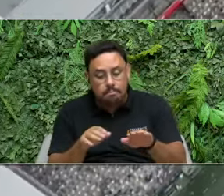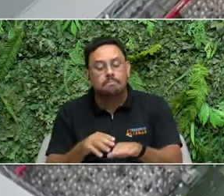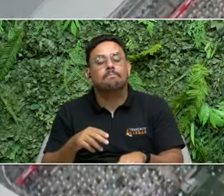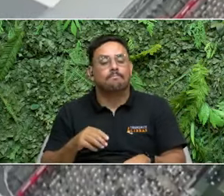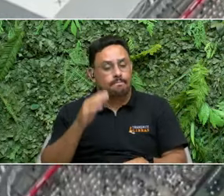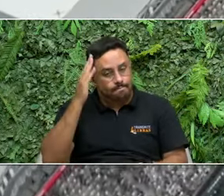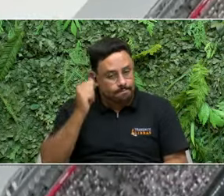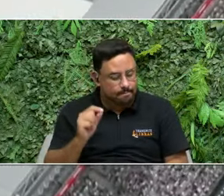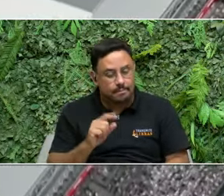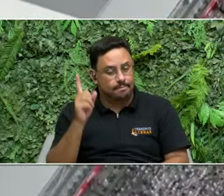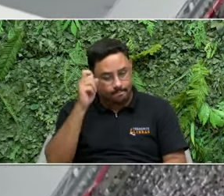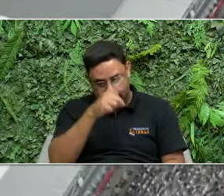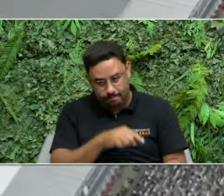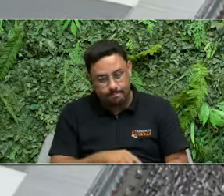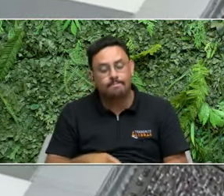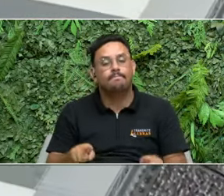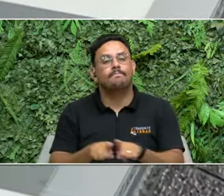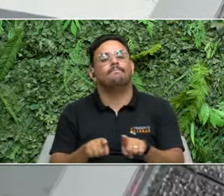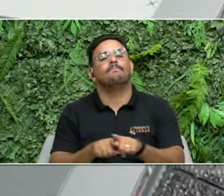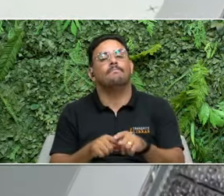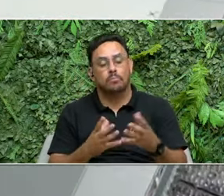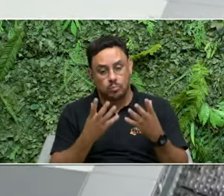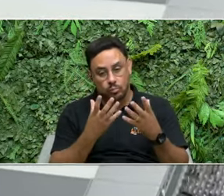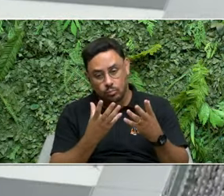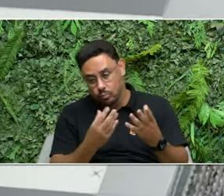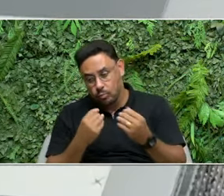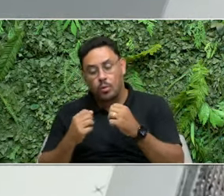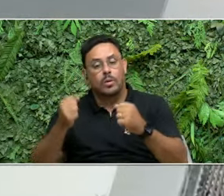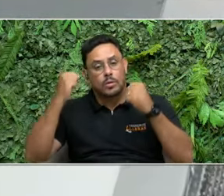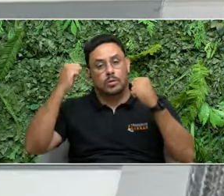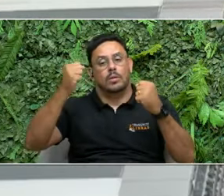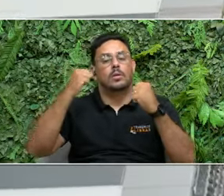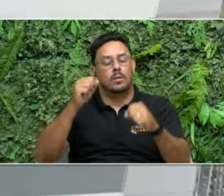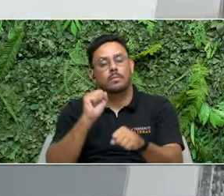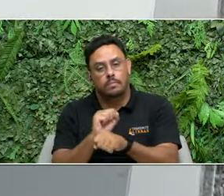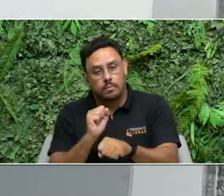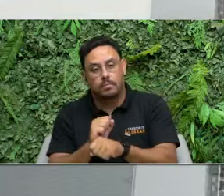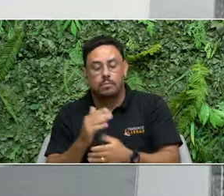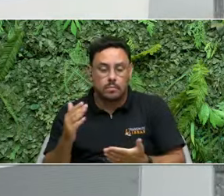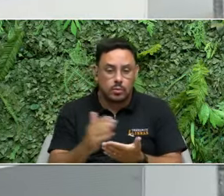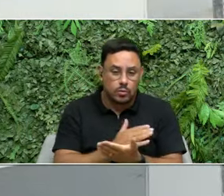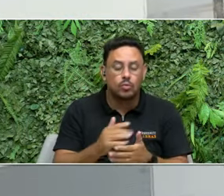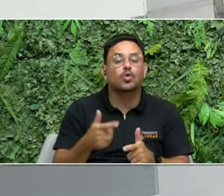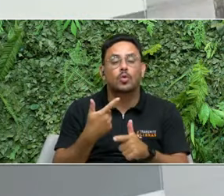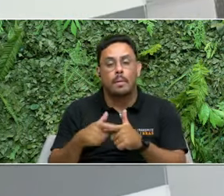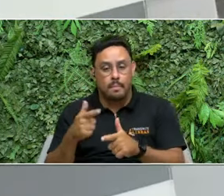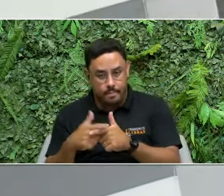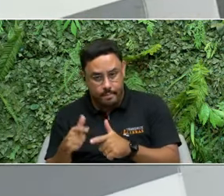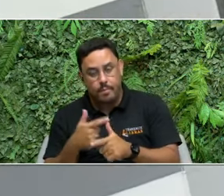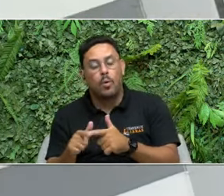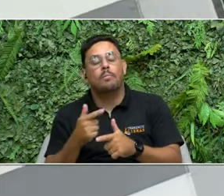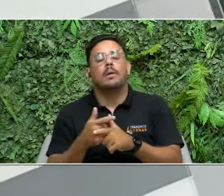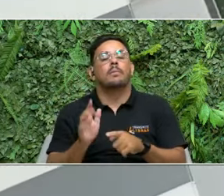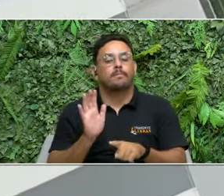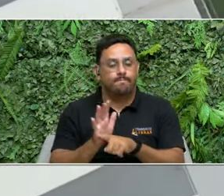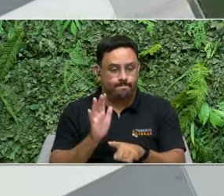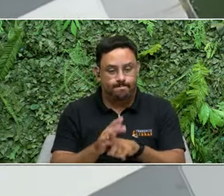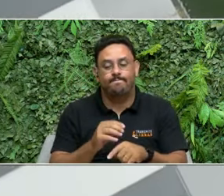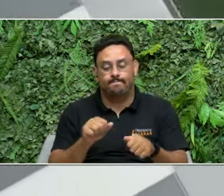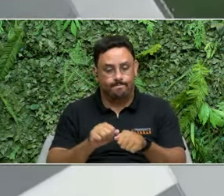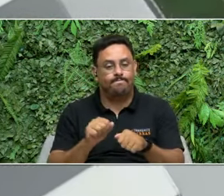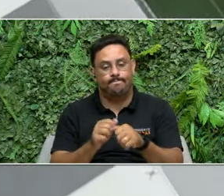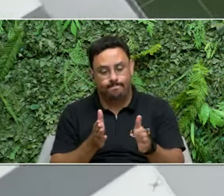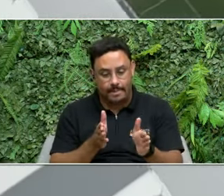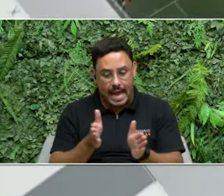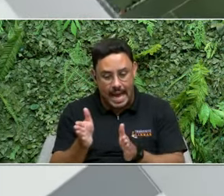ter certamente alguma dificuldade além Claro do volume de torcedores que é a gente tem algumas intervenções no trânsito que colaboram para essa situação tão difícil no